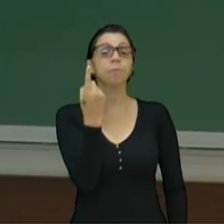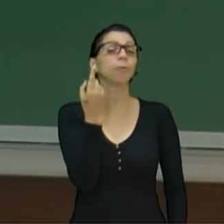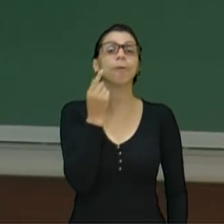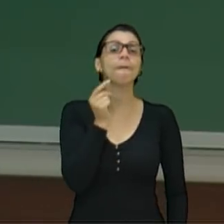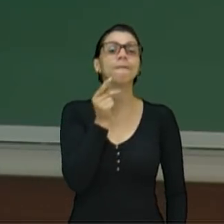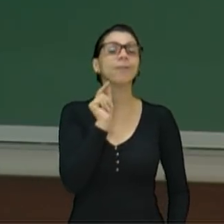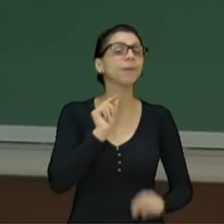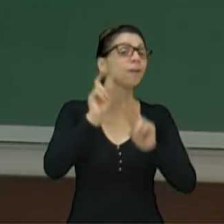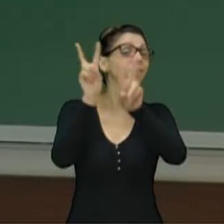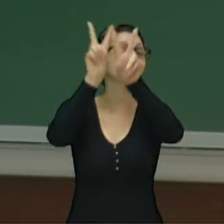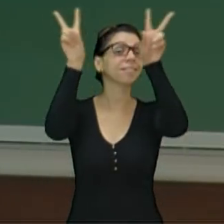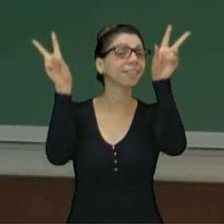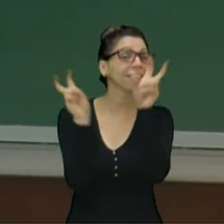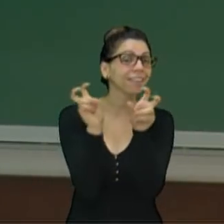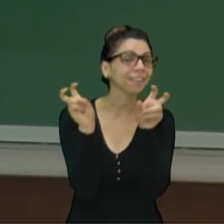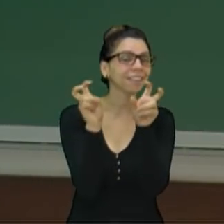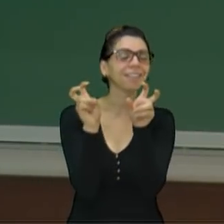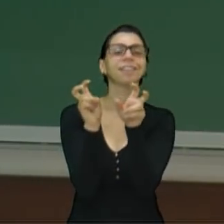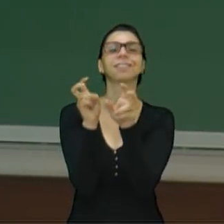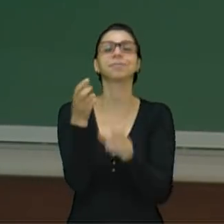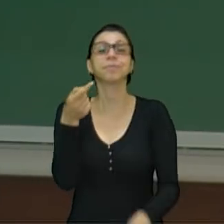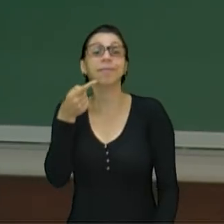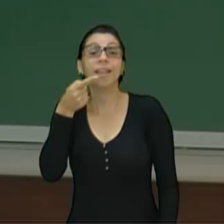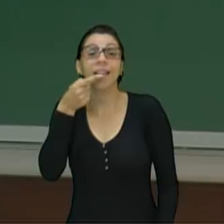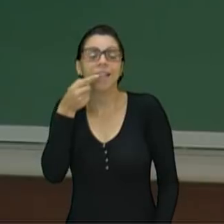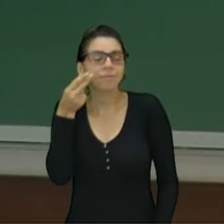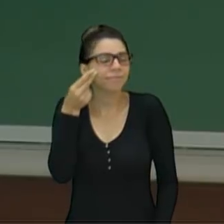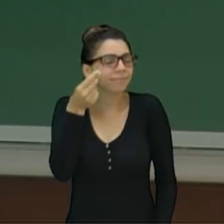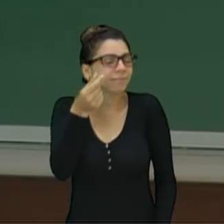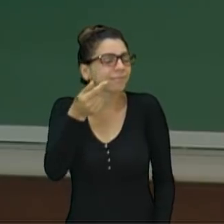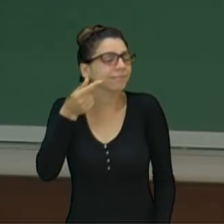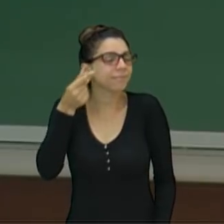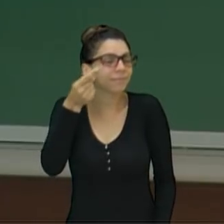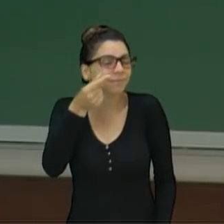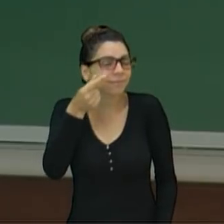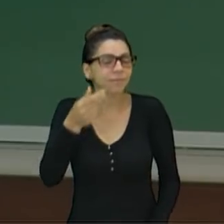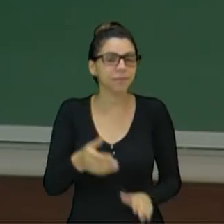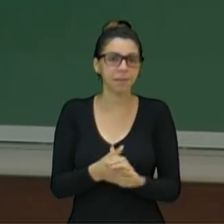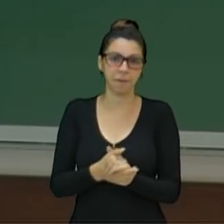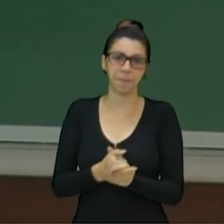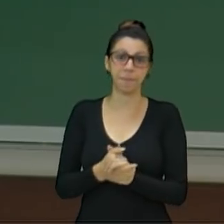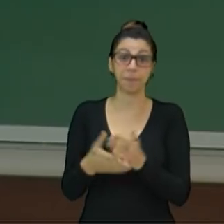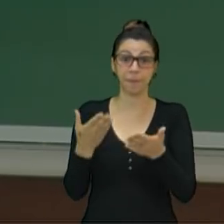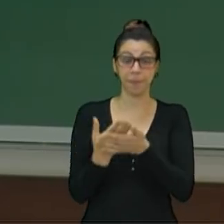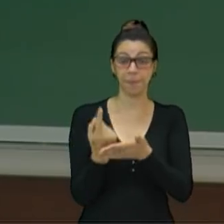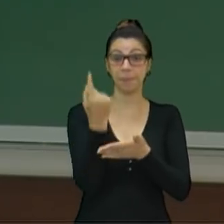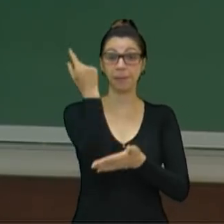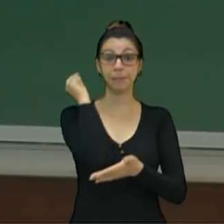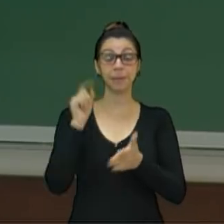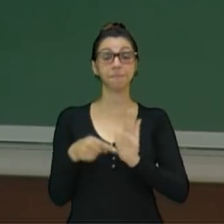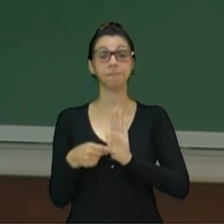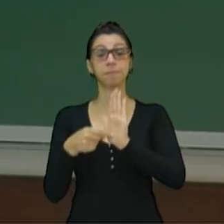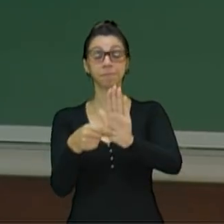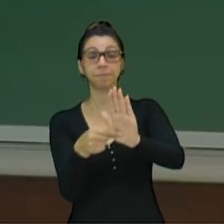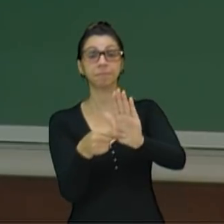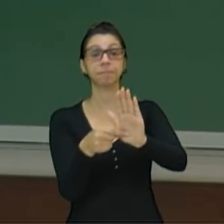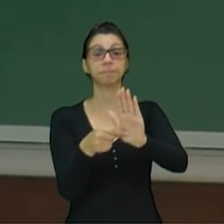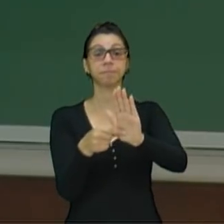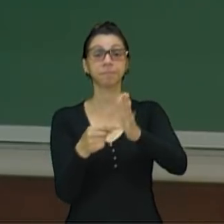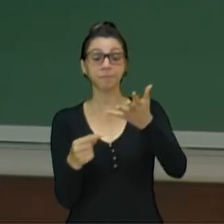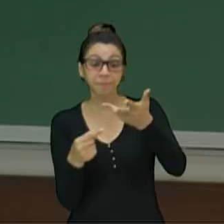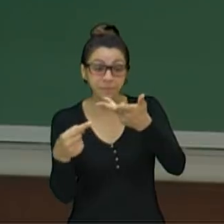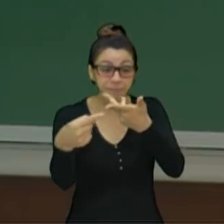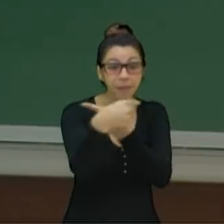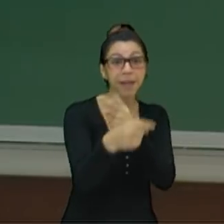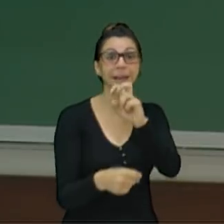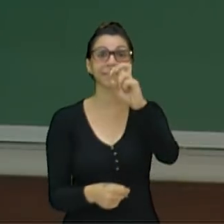gustação. Na aula passada a gente começou a falar dos sentidos. Apresentamos os 5 sentidos, relembramos os 5 sentidos e